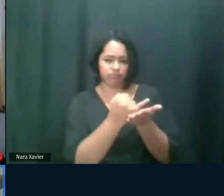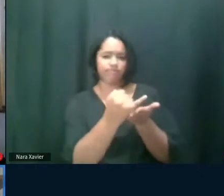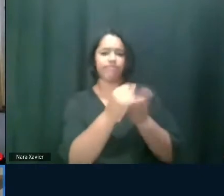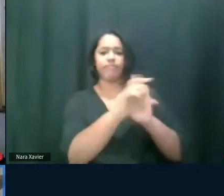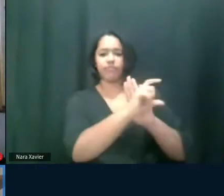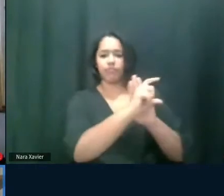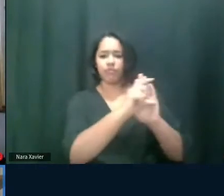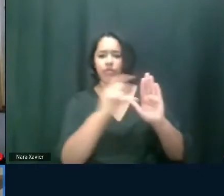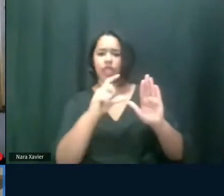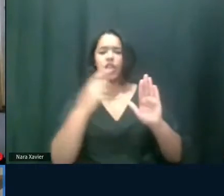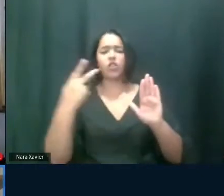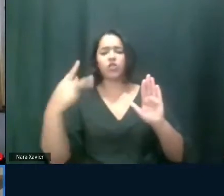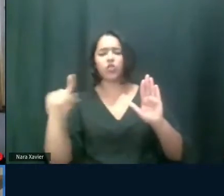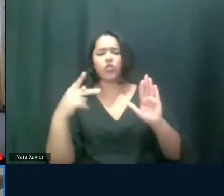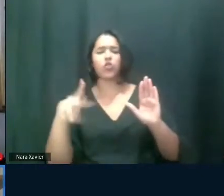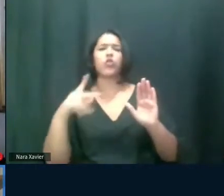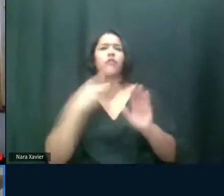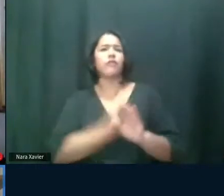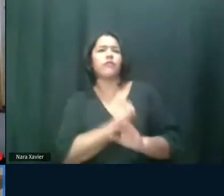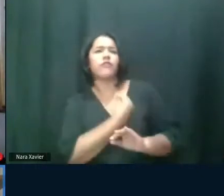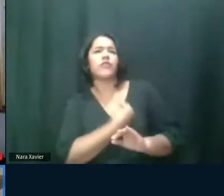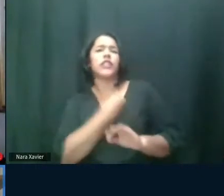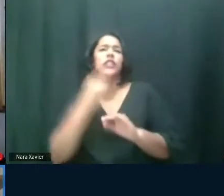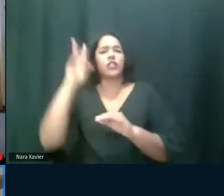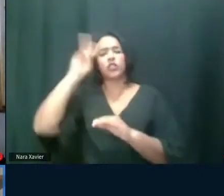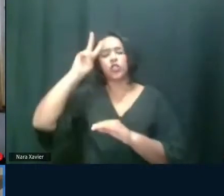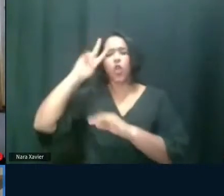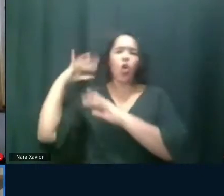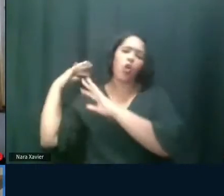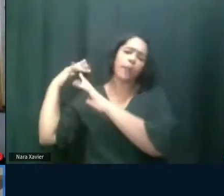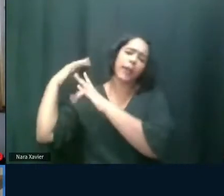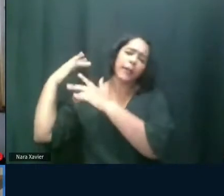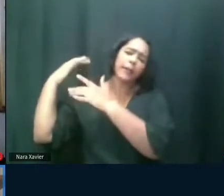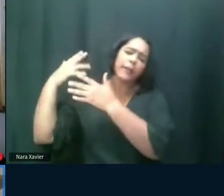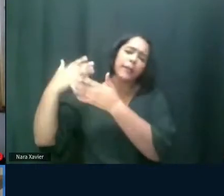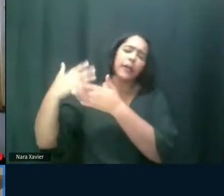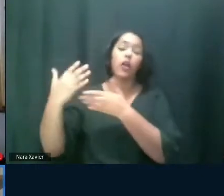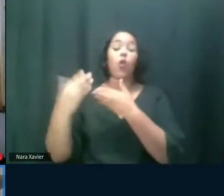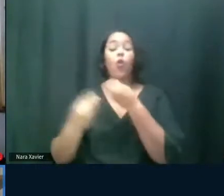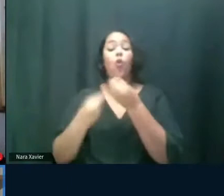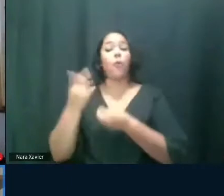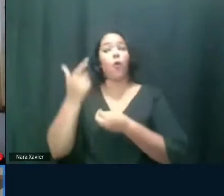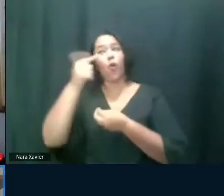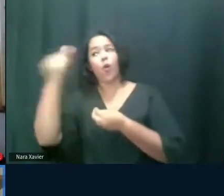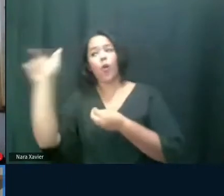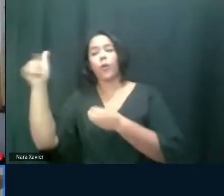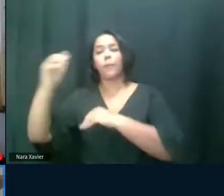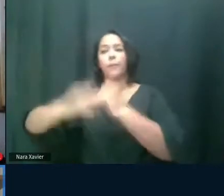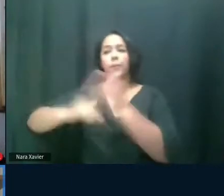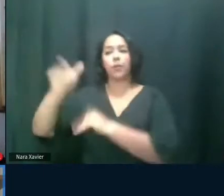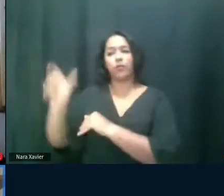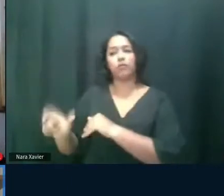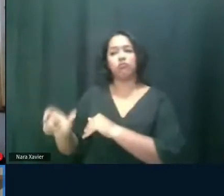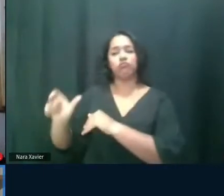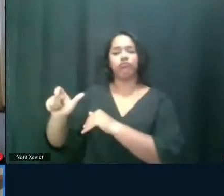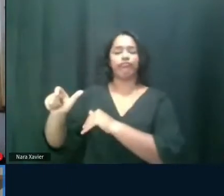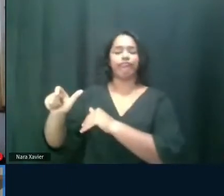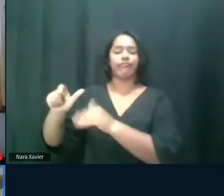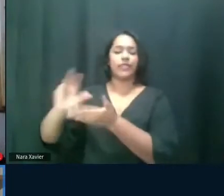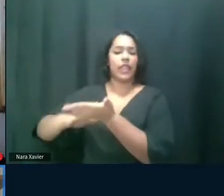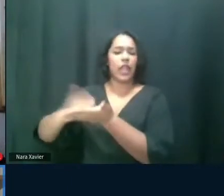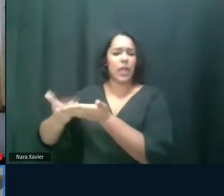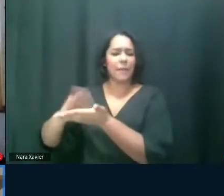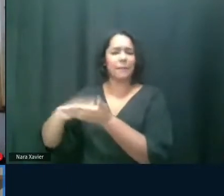forma íntima, né, o seu percurso, assim como o percurso de outros profissionais intérpretes, de como vocês